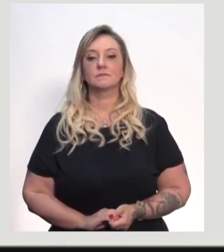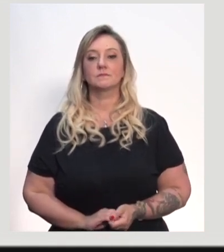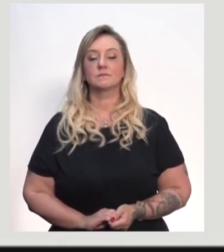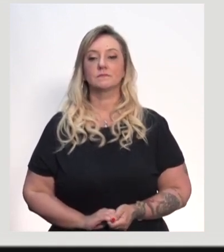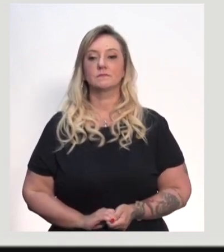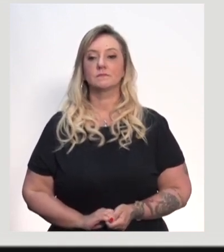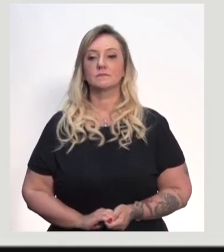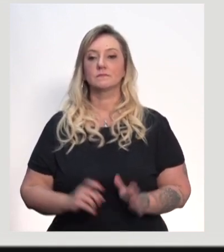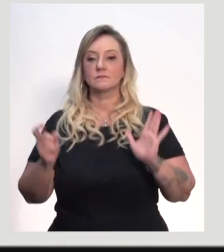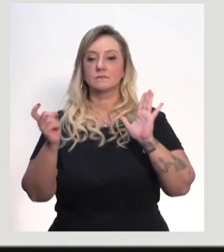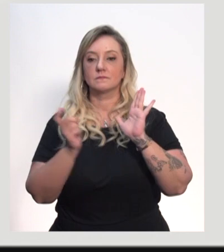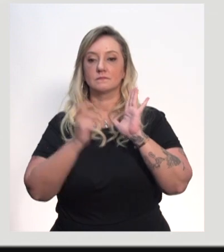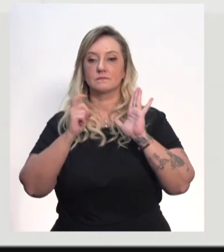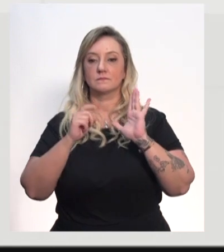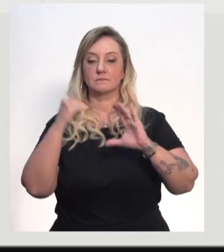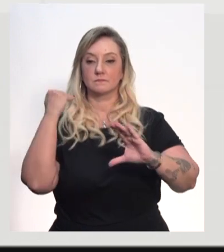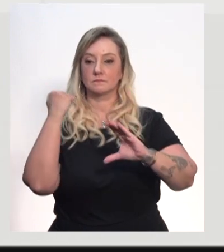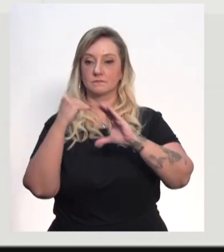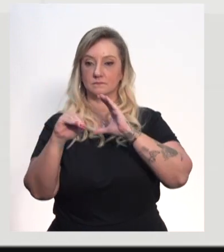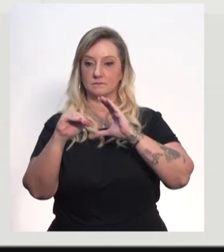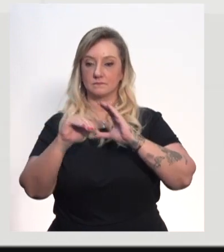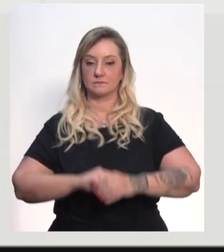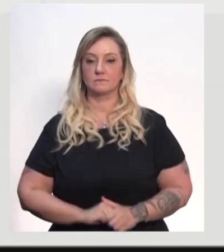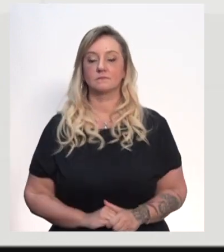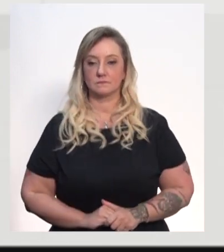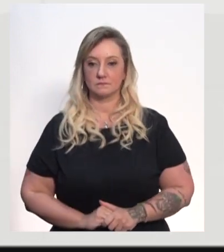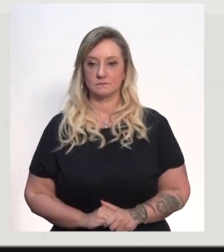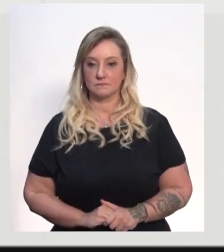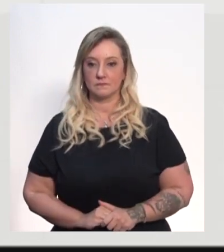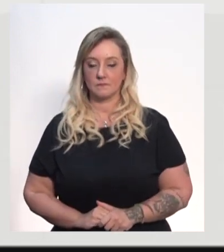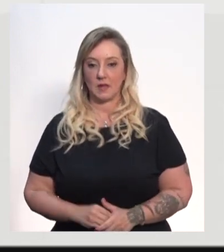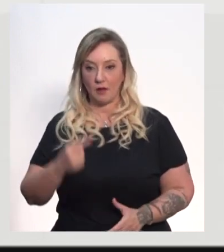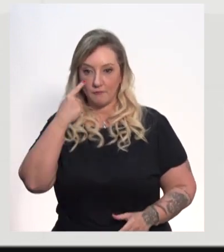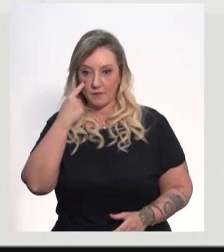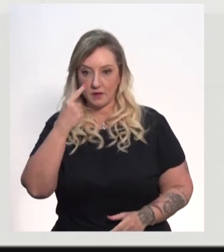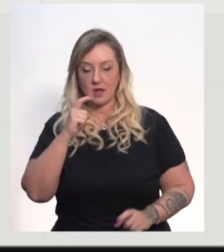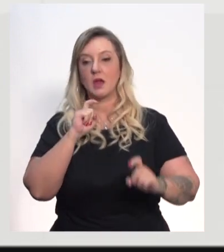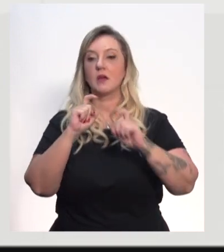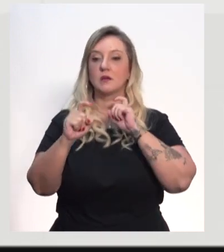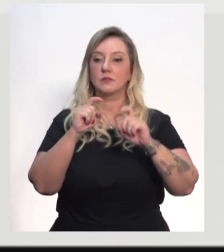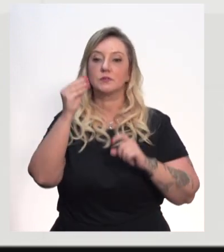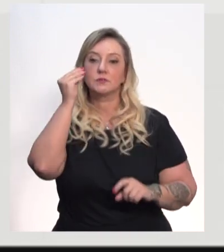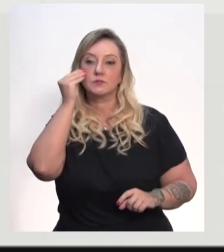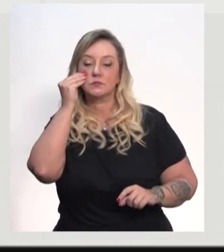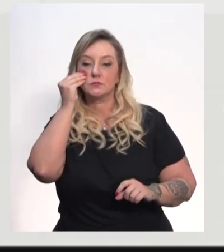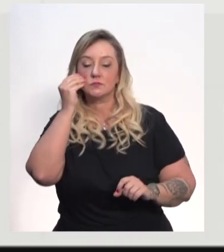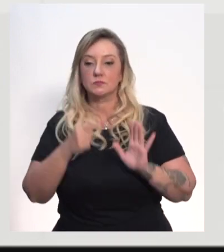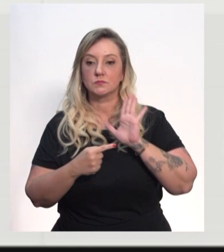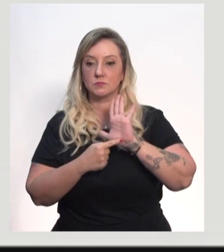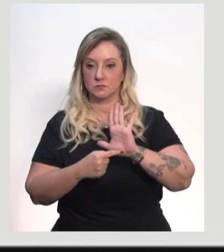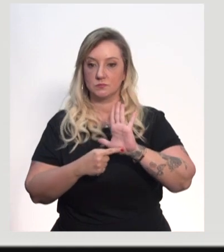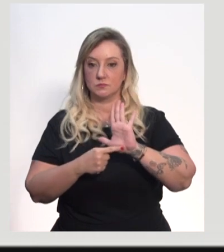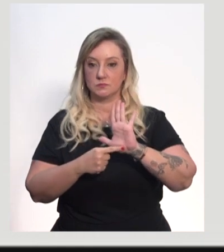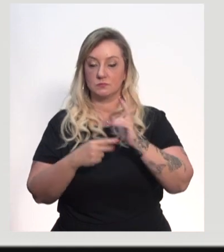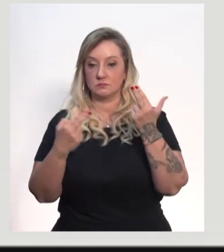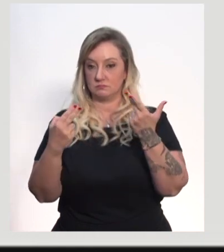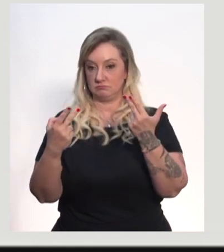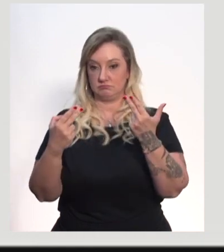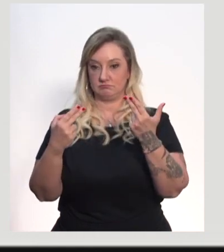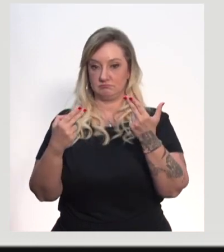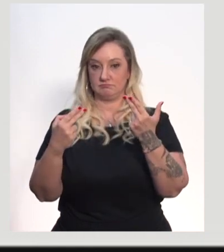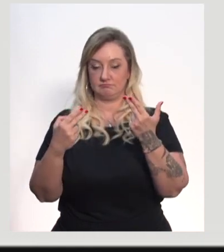direito, ele vai aparecer copiar link. Eu vou colocar aqui copiar link. Aqui eu cliquei com o